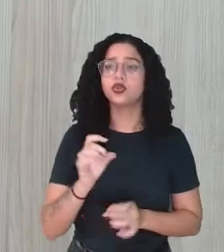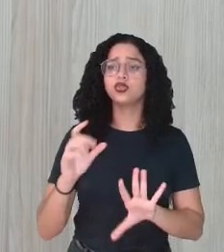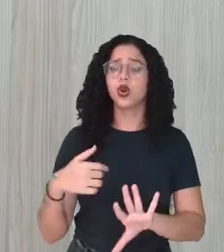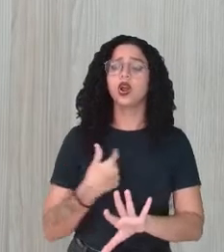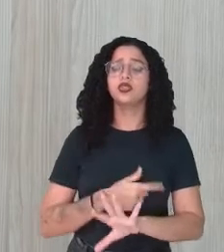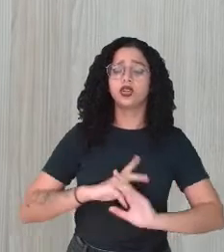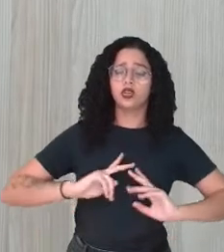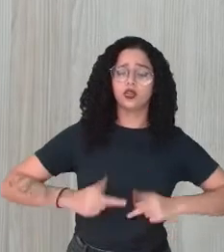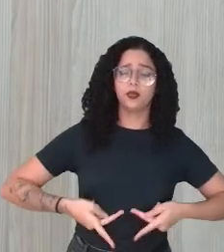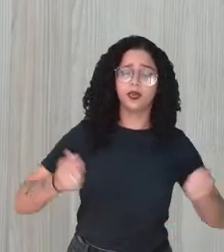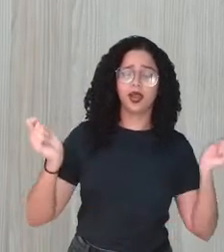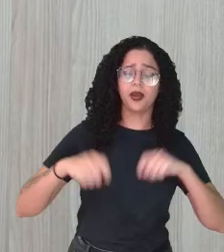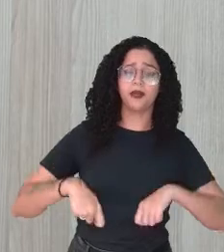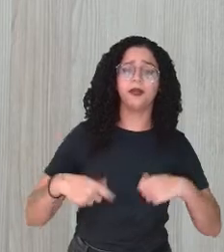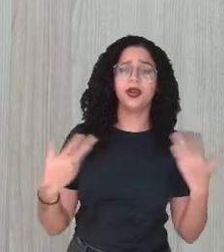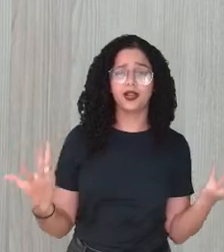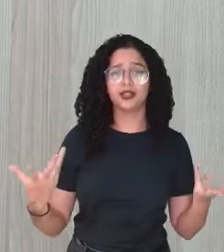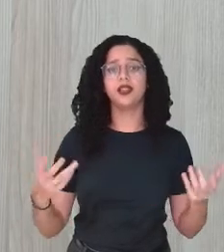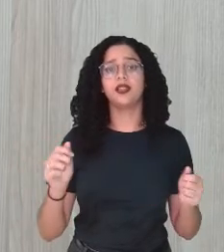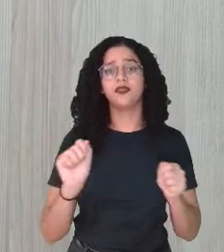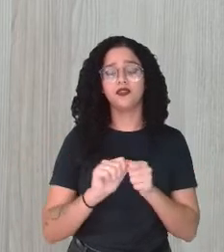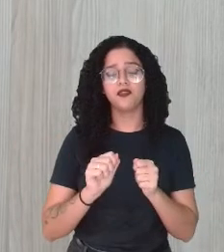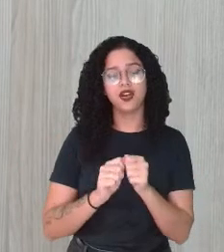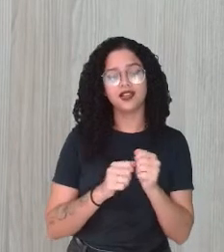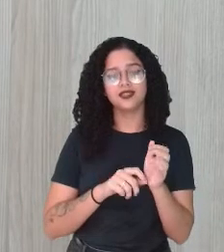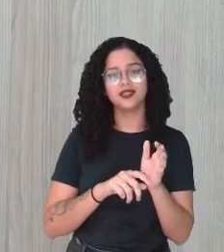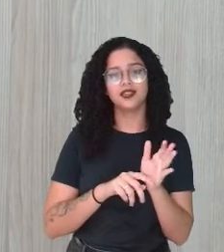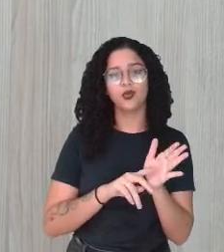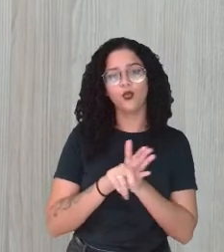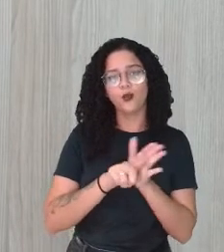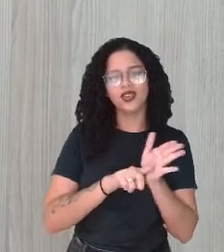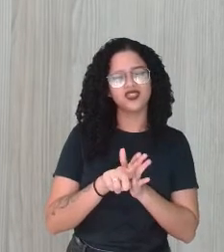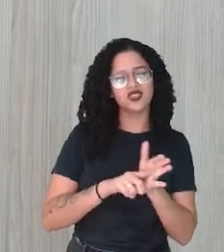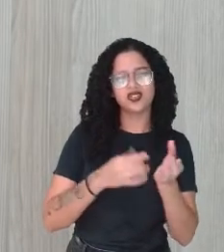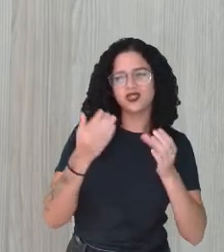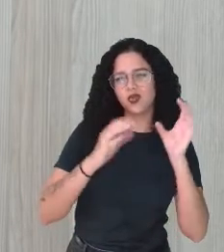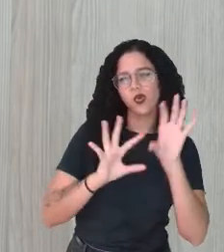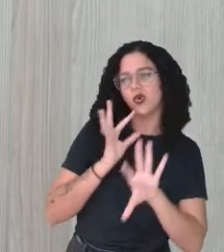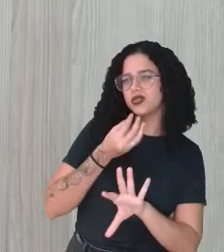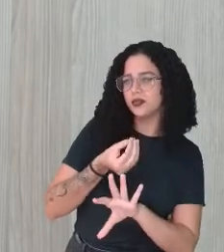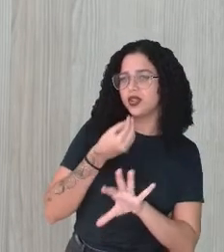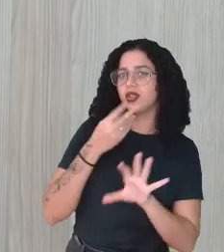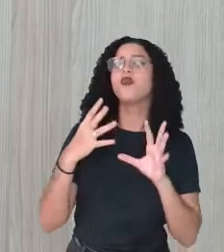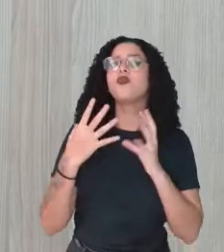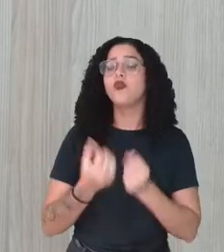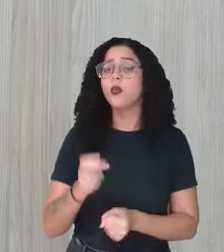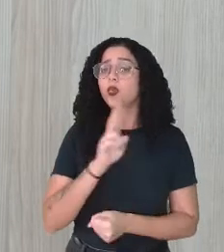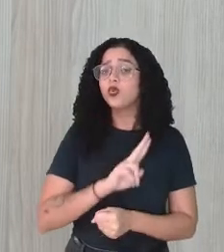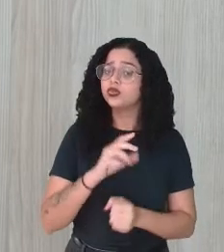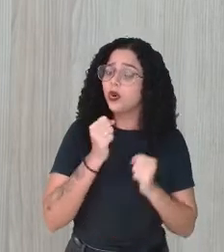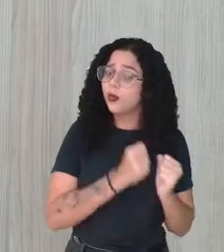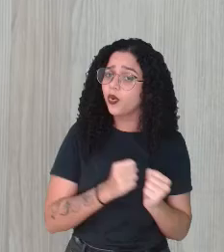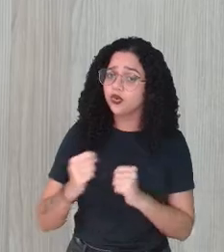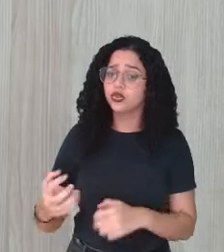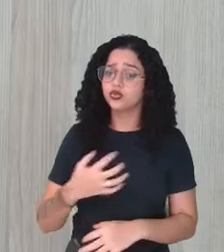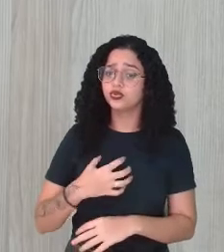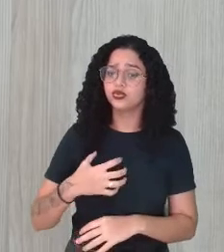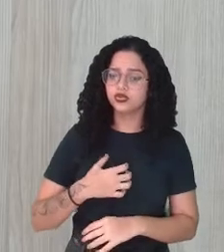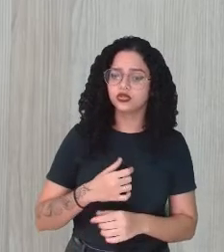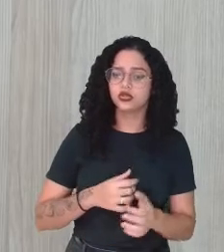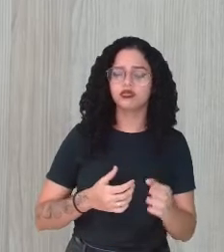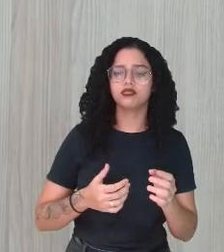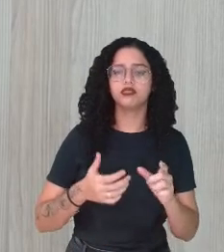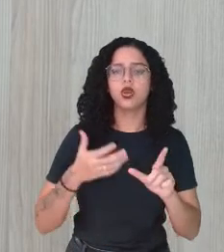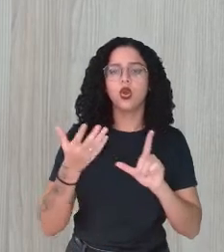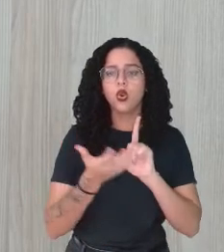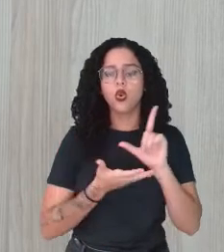seres humanos, somos capazes, né, de produzir. Então, vamos usar, né, esse poder que a gente tem de uma forma lúcida, de